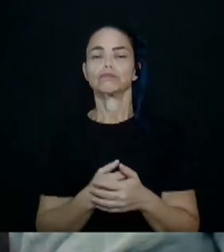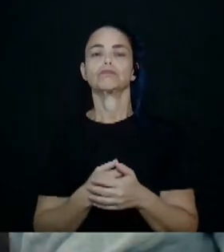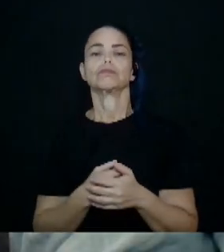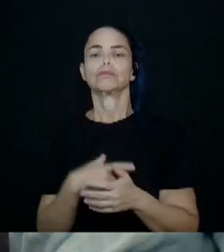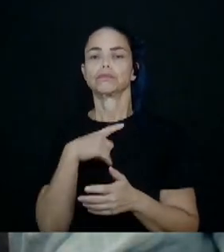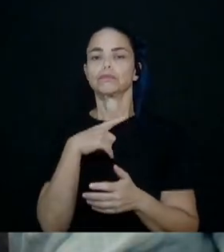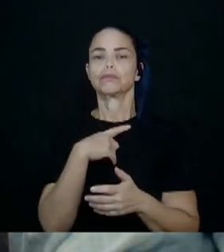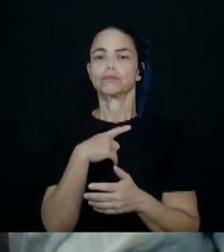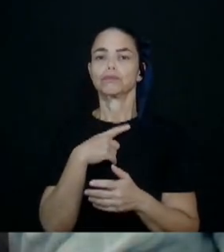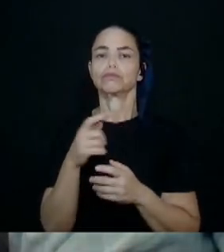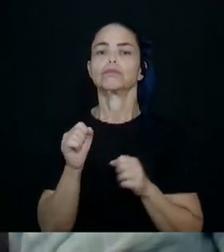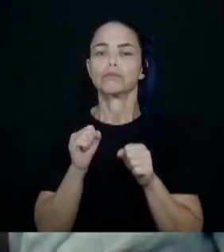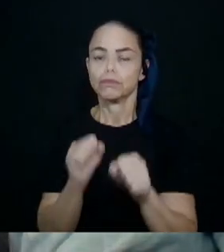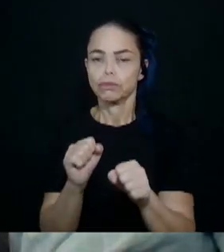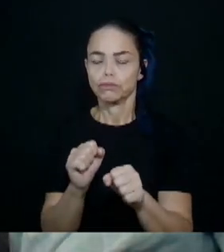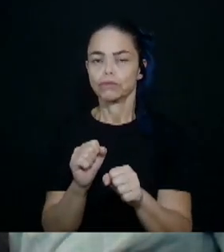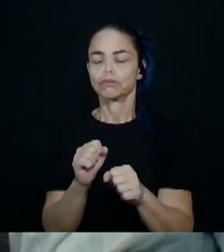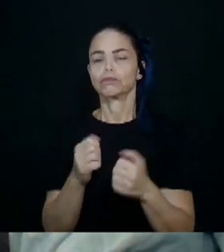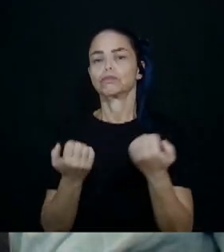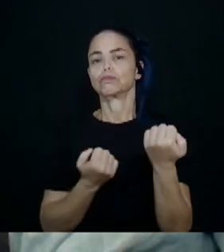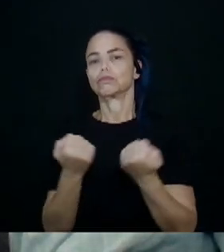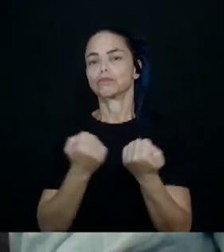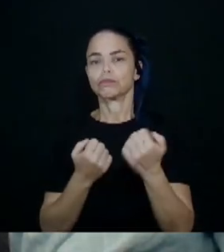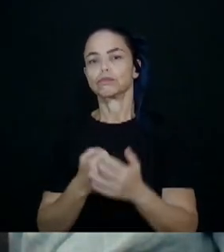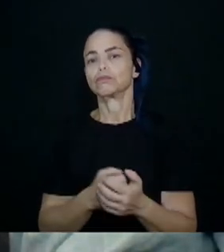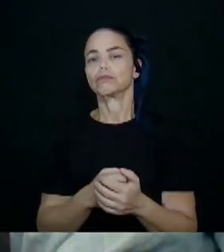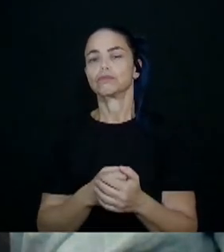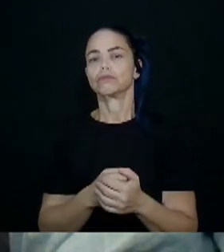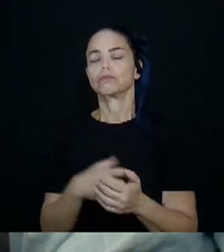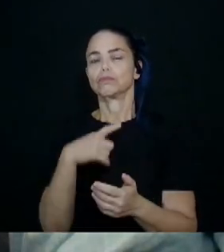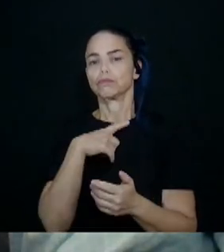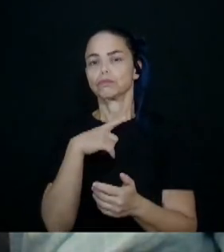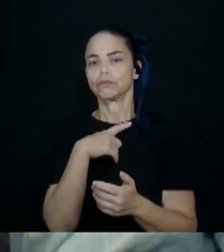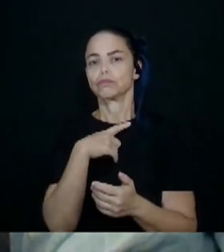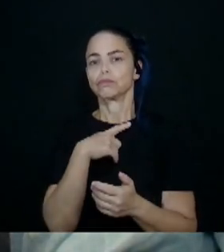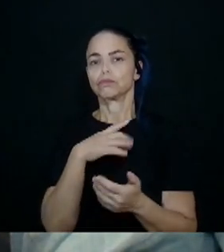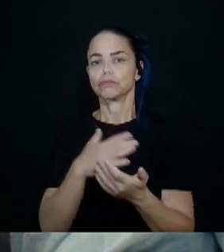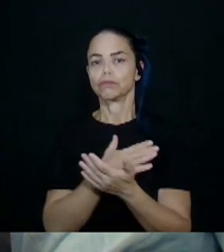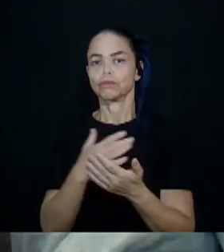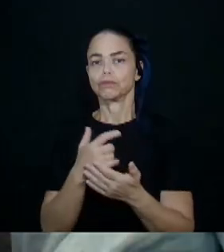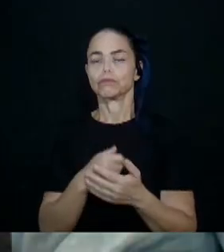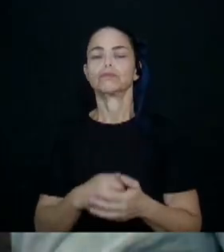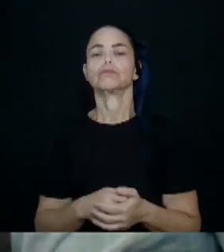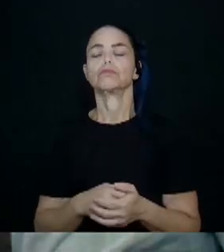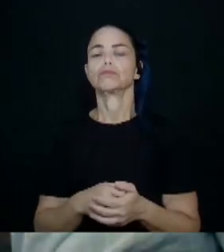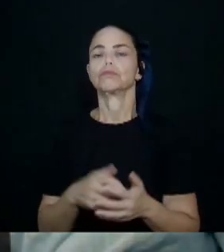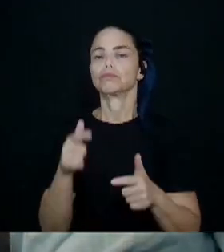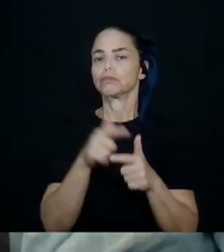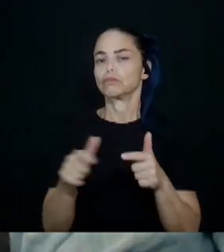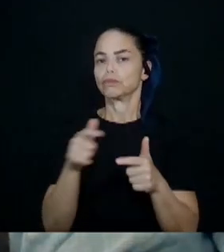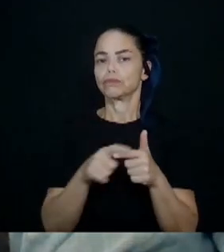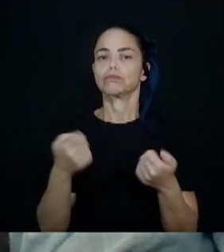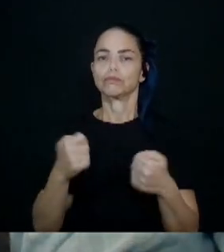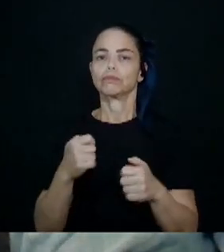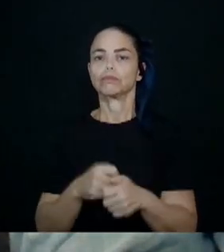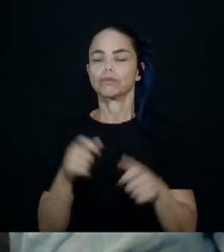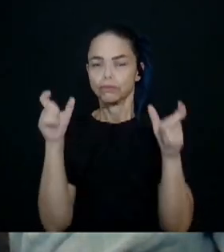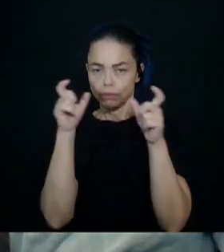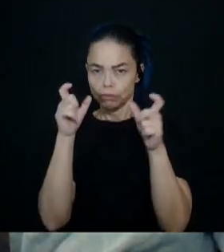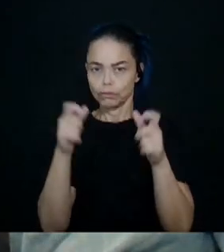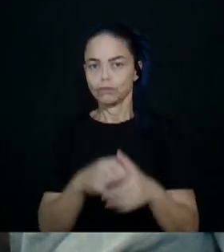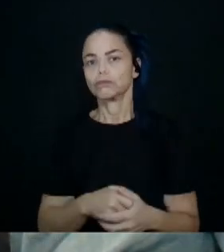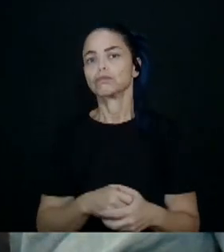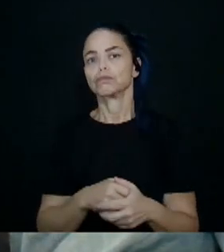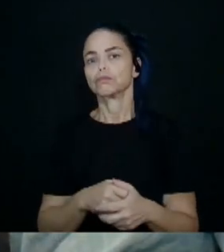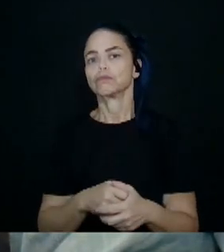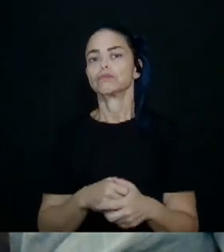frear o carro, ou o seu carro pode, né, ter ali alguma intercorrência, e você precisa estar atento, né?